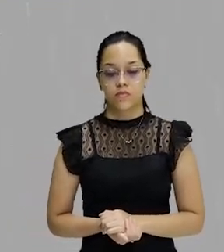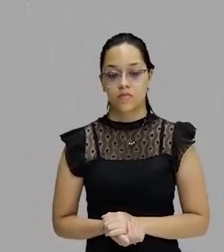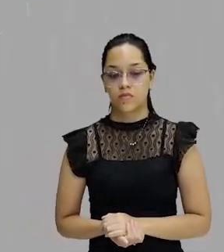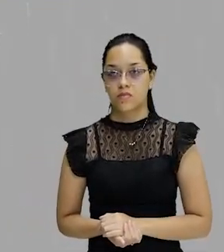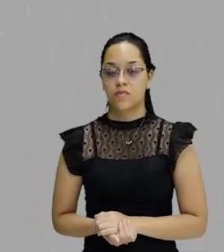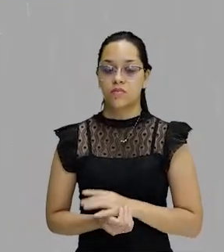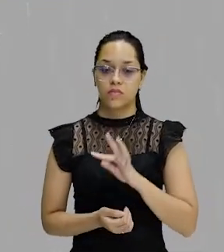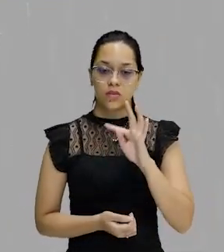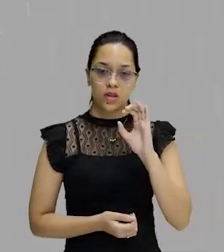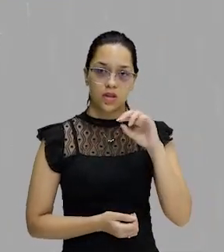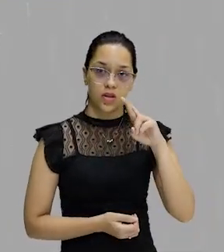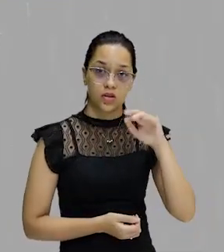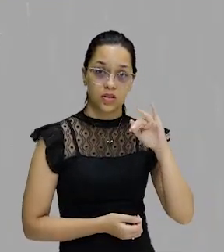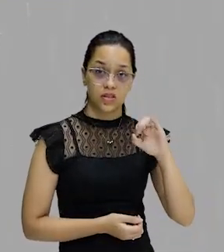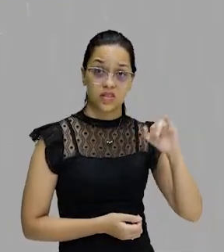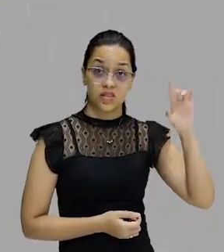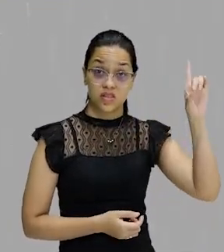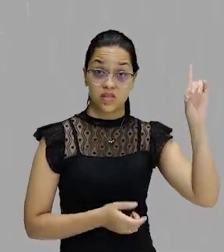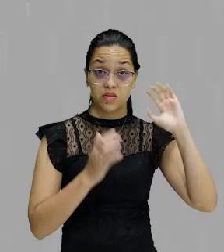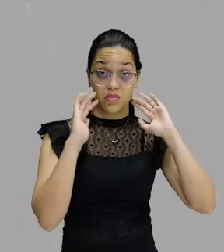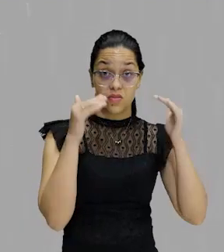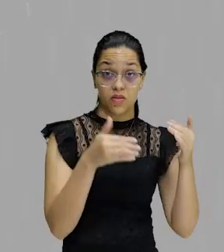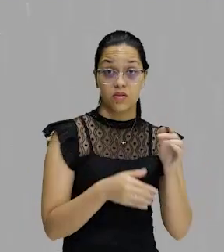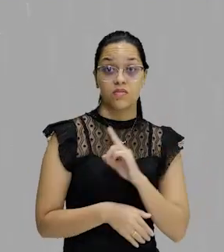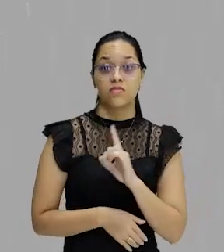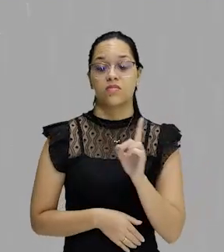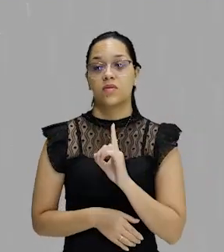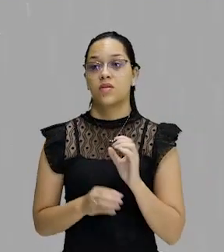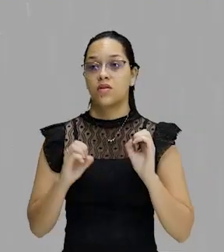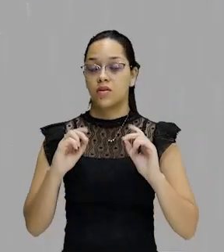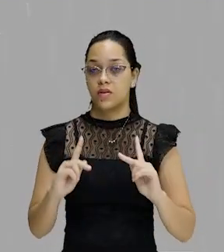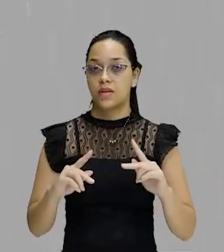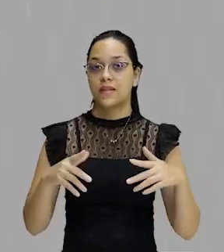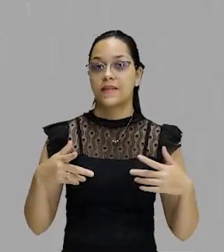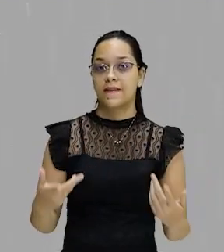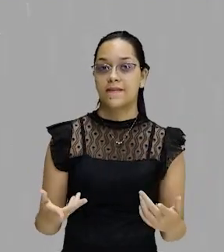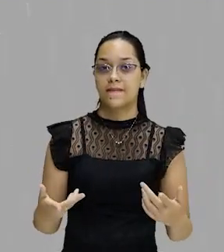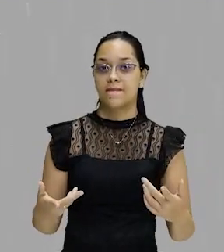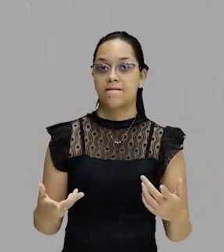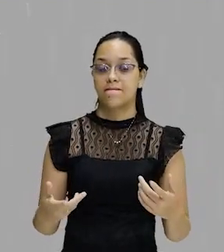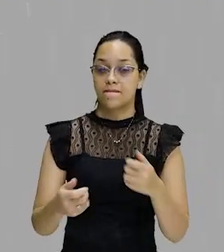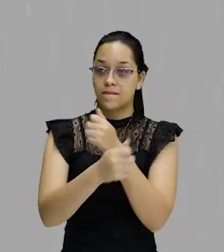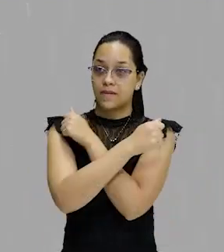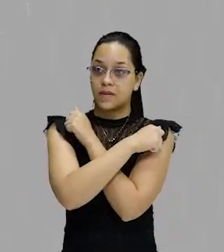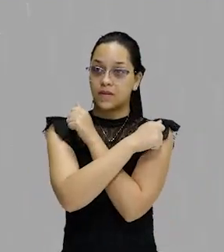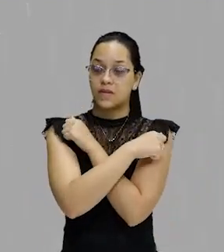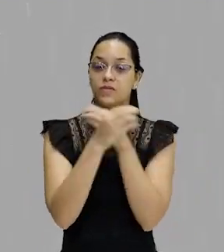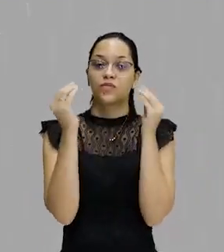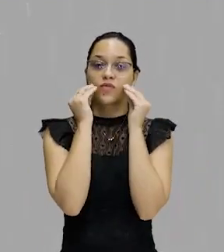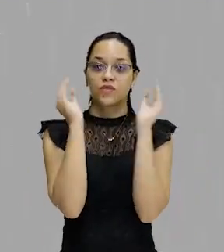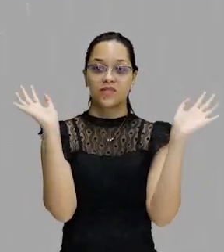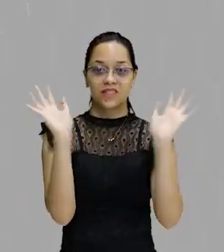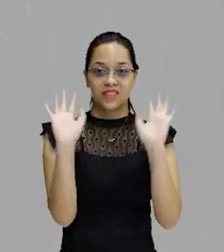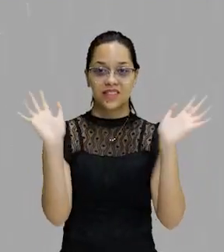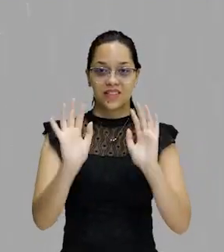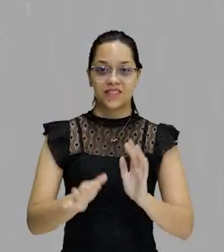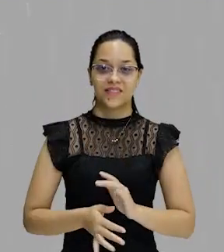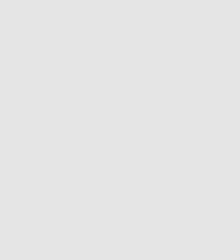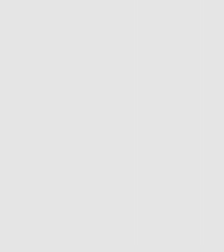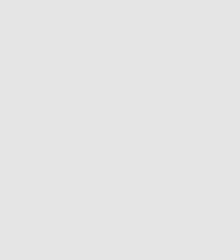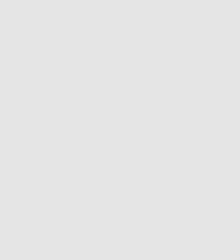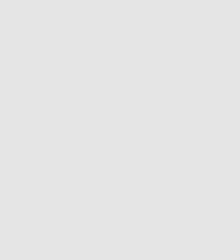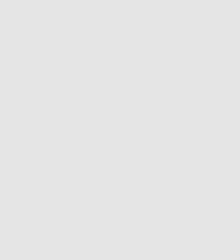ok. Teocêntrica, não. Há uma visão heliocêntrica. Ok, galerinha? Um grande abraço e até o nosso próximo encontro.